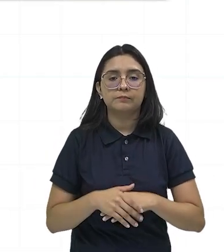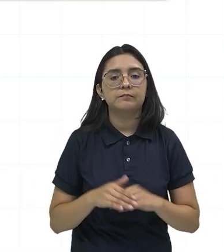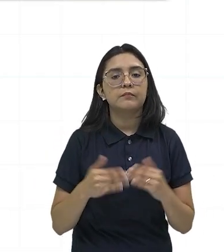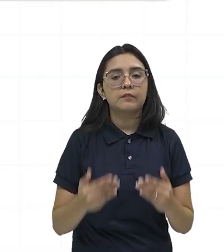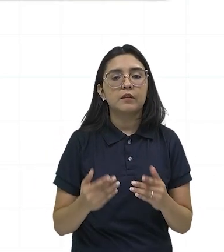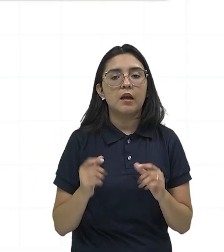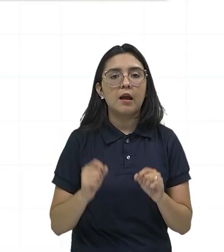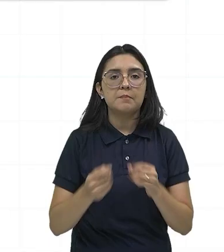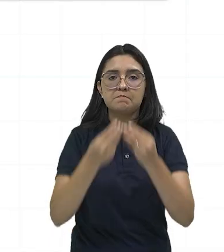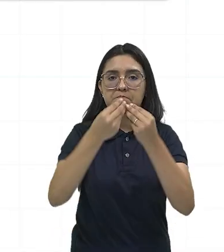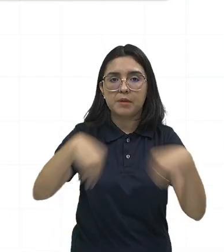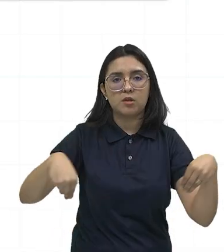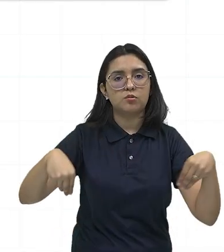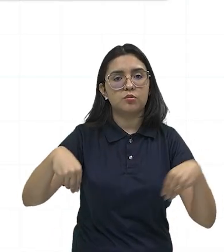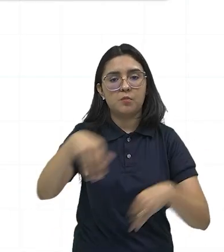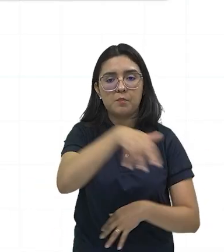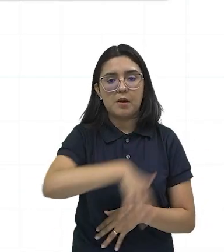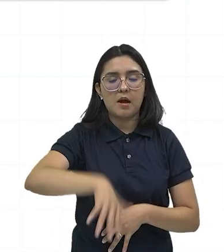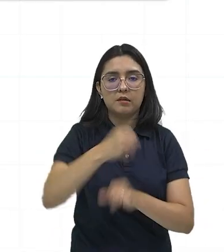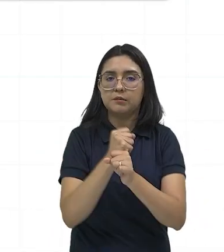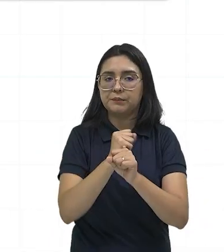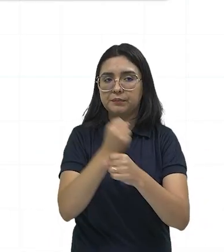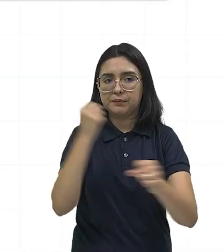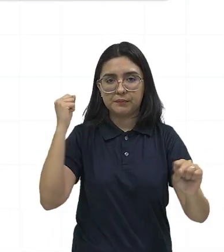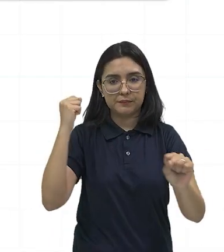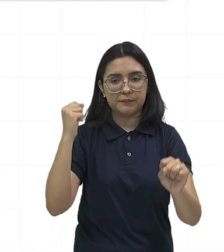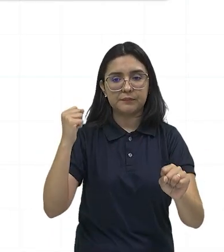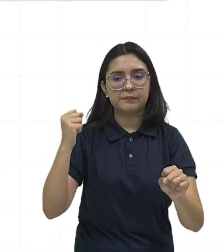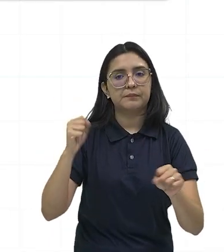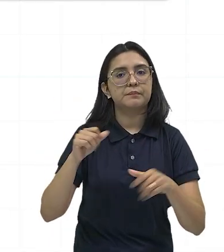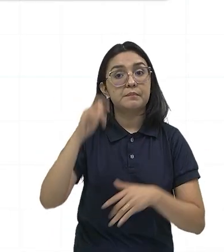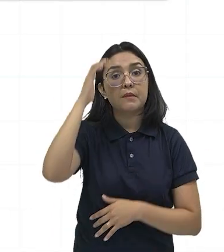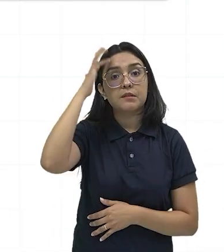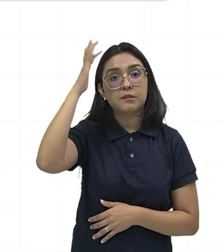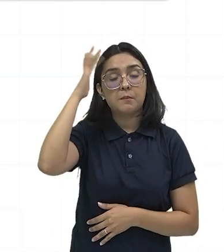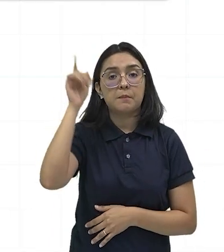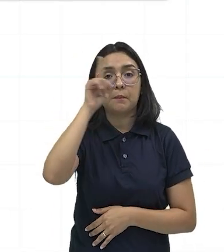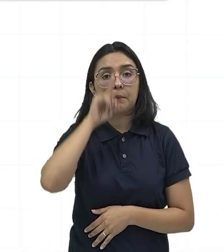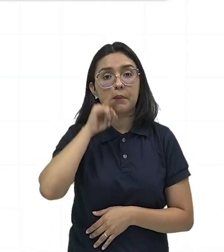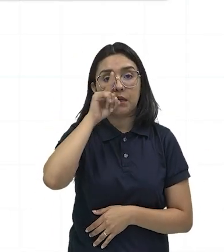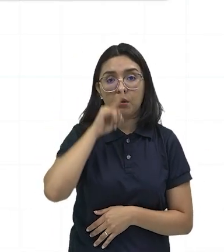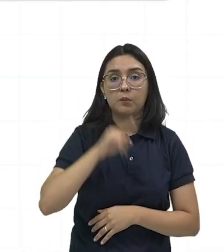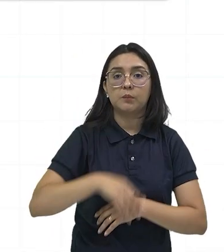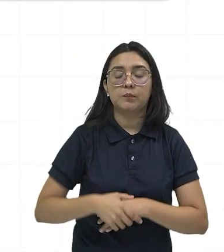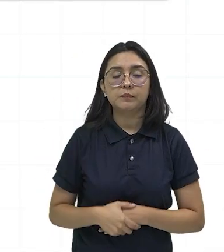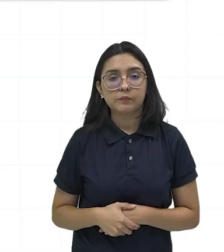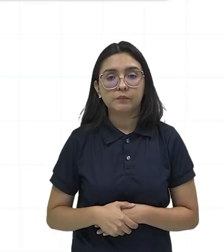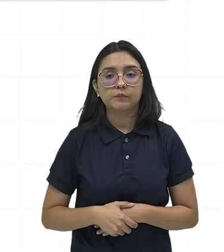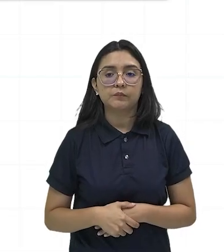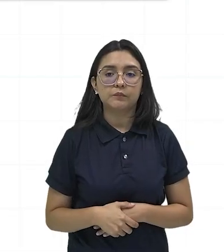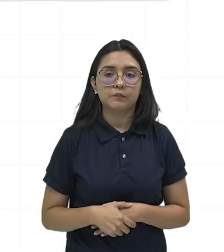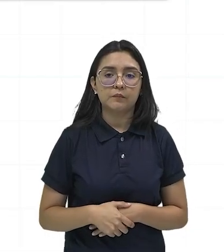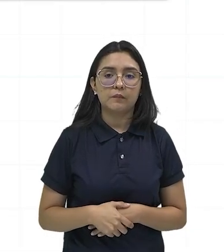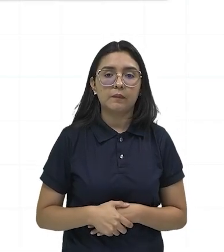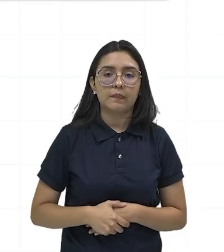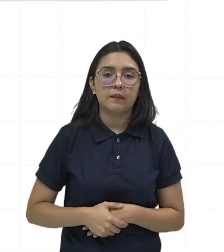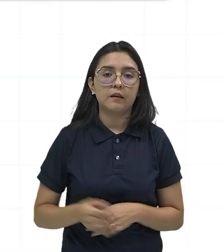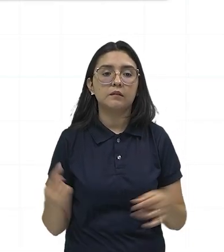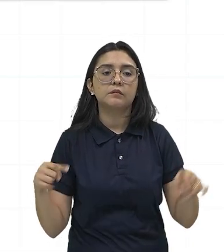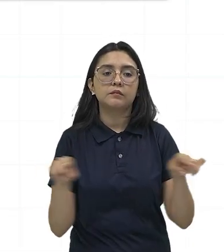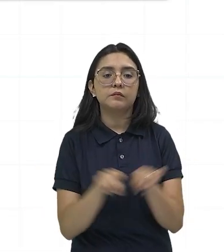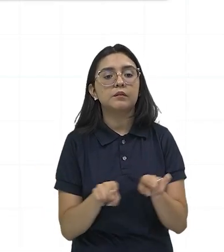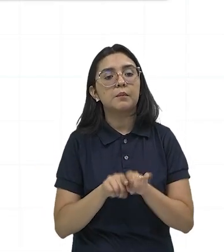acabou por afetar áreas gigantescas. Olha o grande risco que isso corre, né? Podem